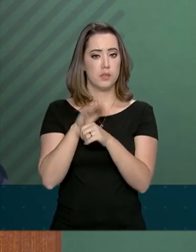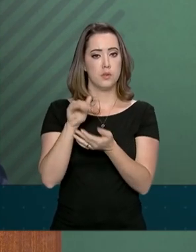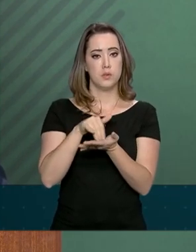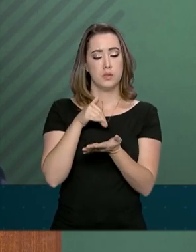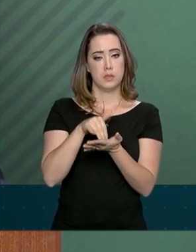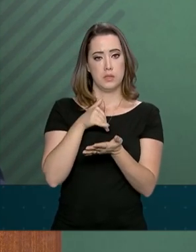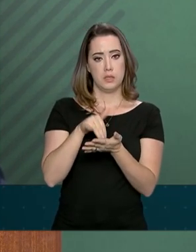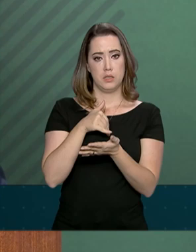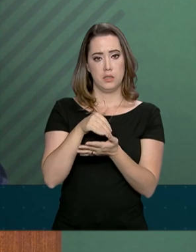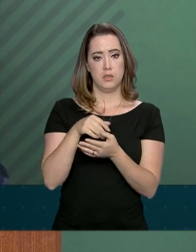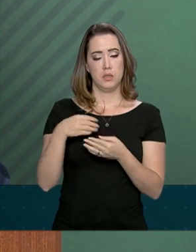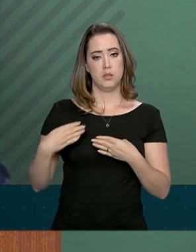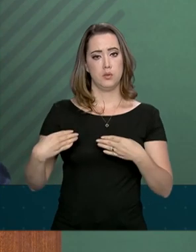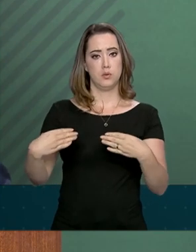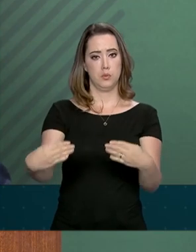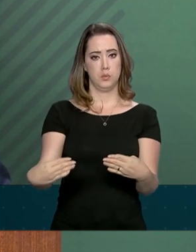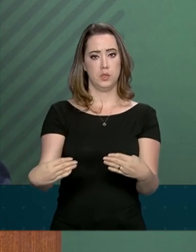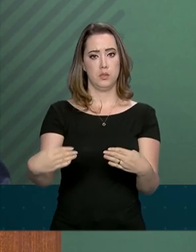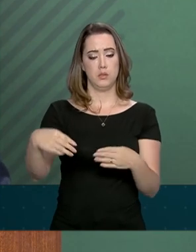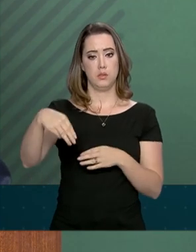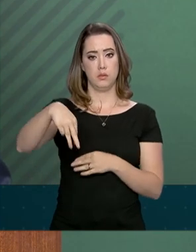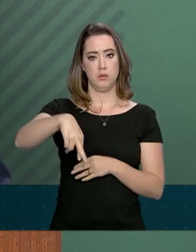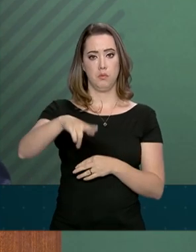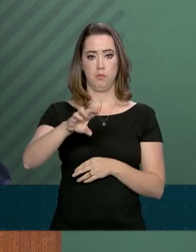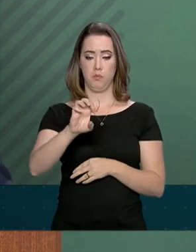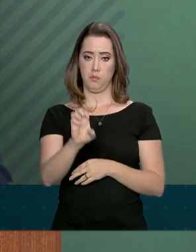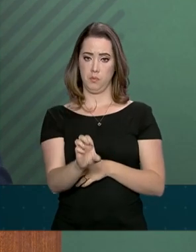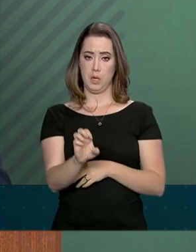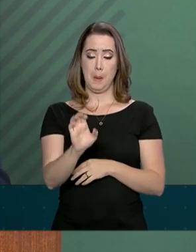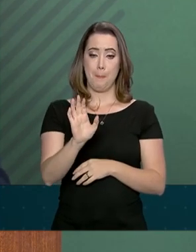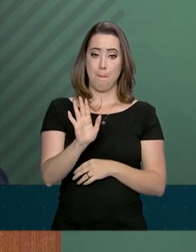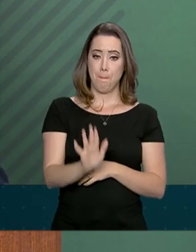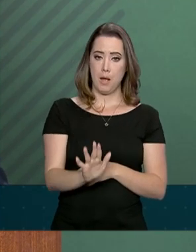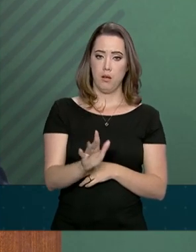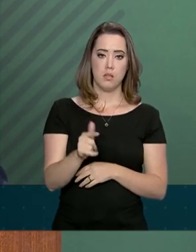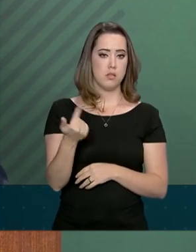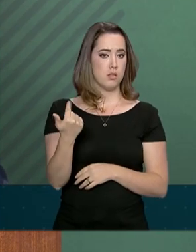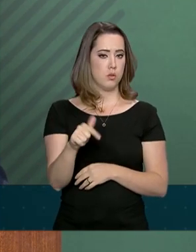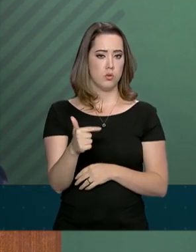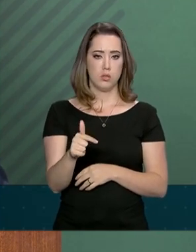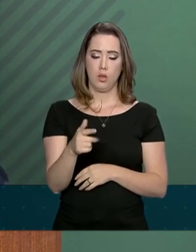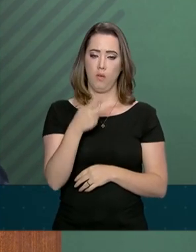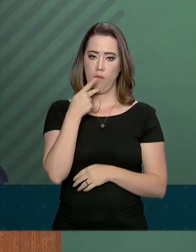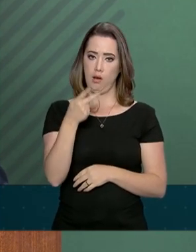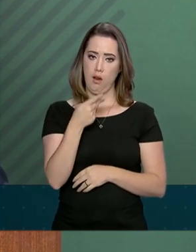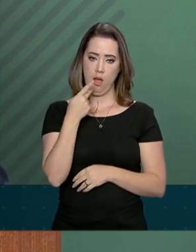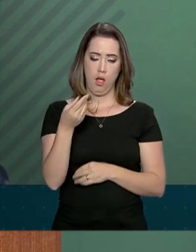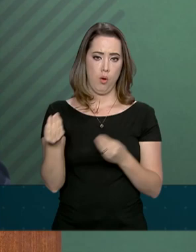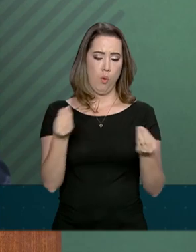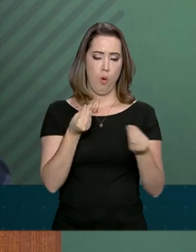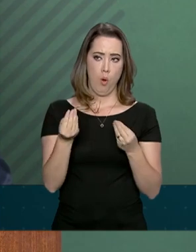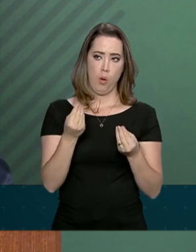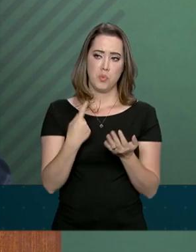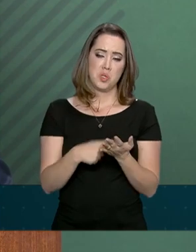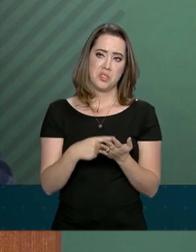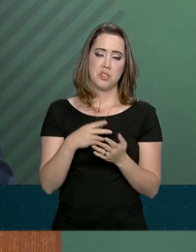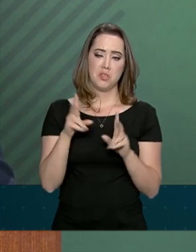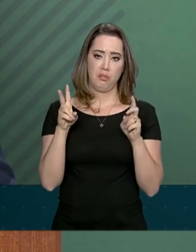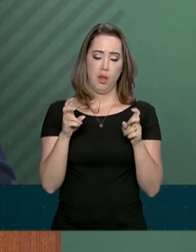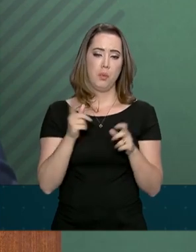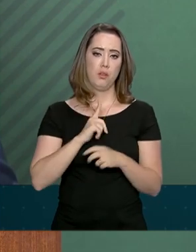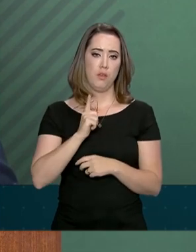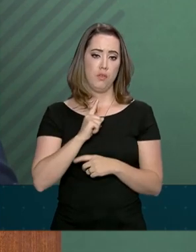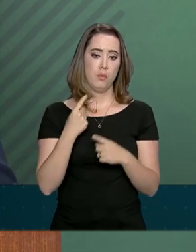executivo do ministério das relações exteriores não obstante não tenho como referenda esta informação em